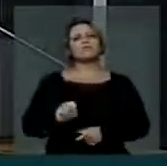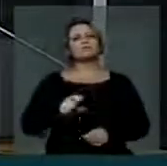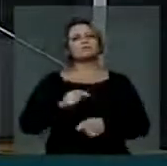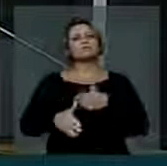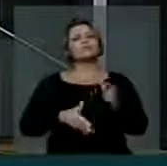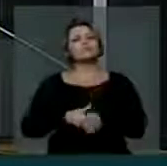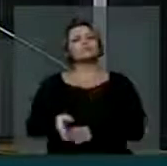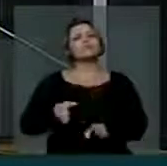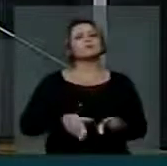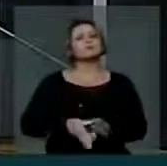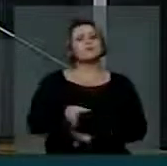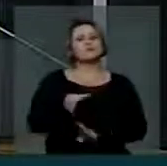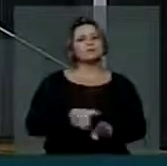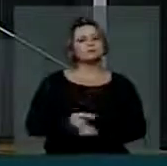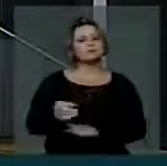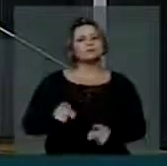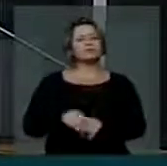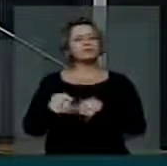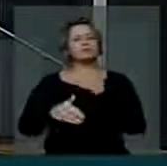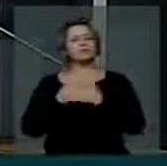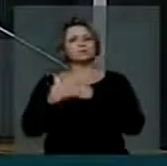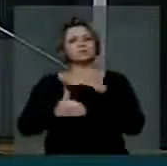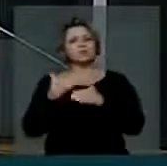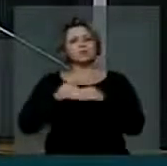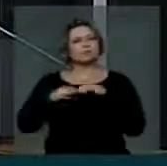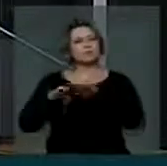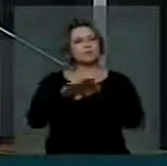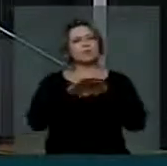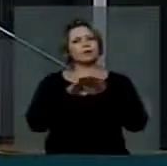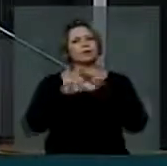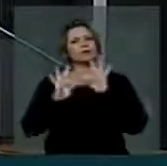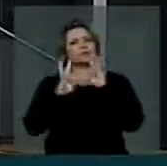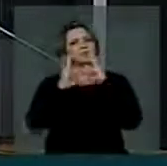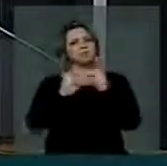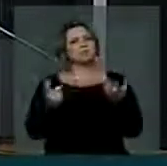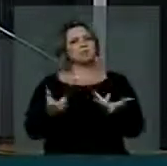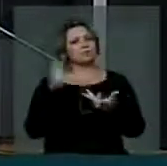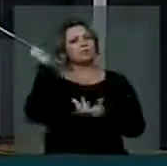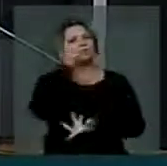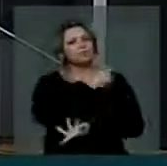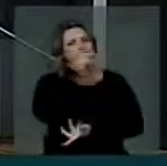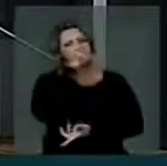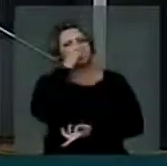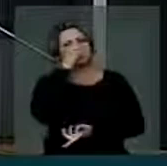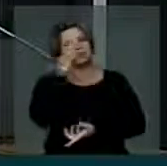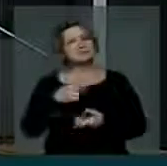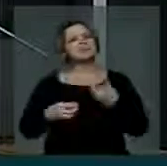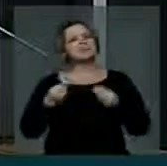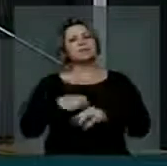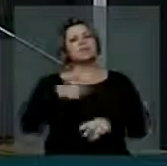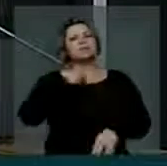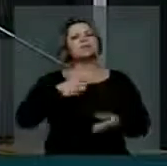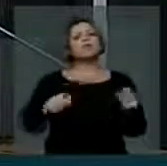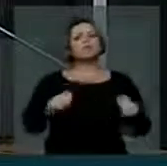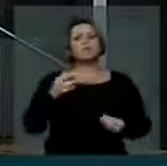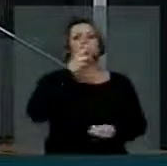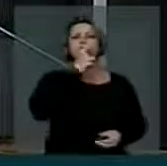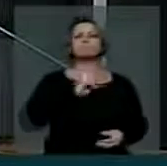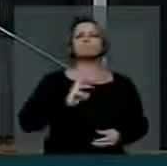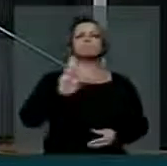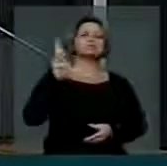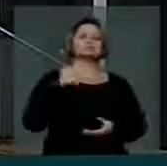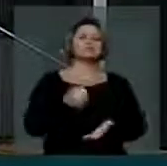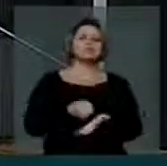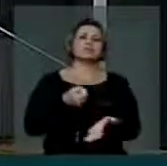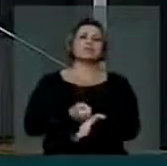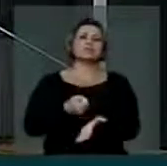princípios orientadores de universalidade, equidade e integralidade, de tal forma que responda às novas